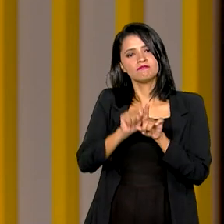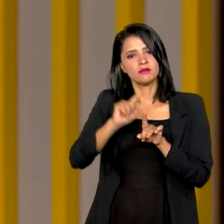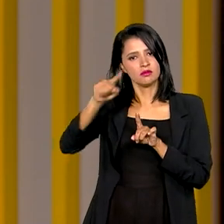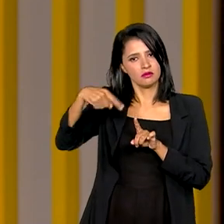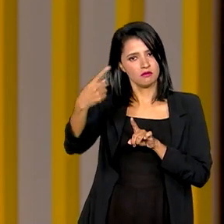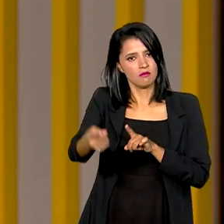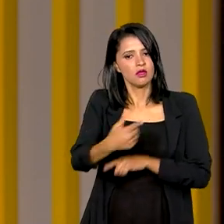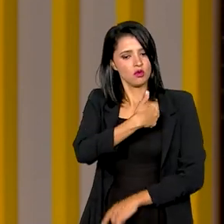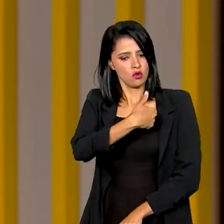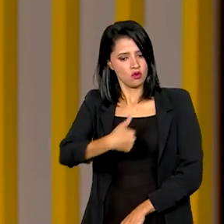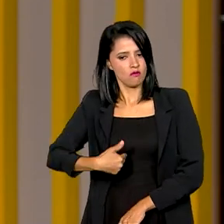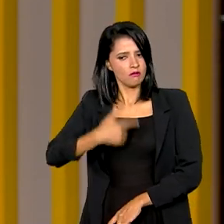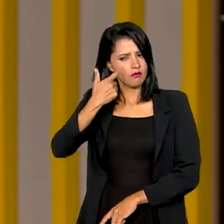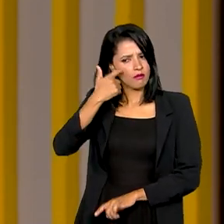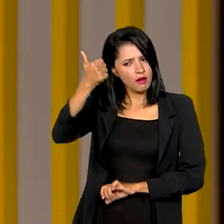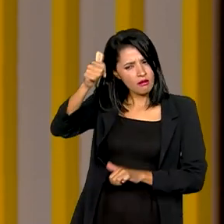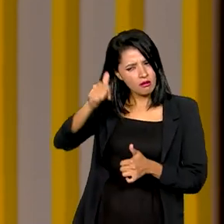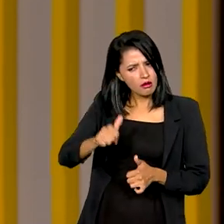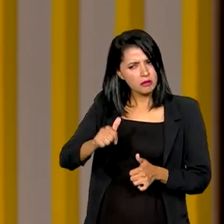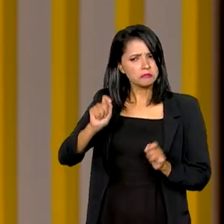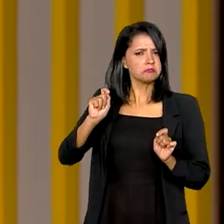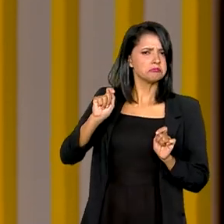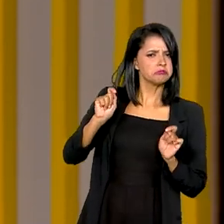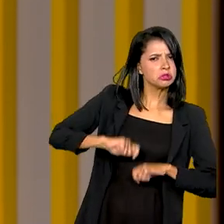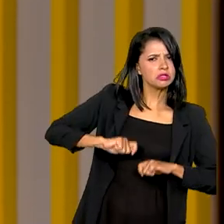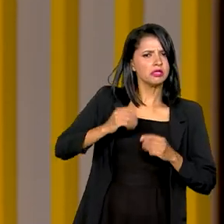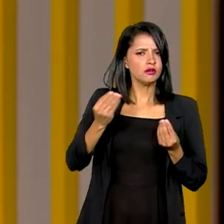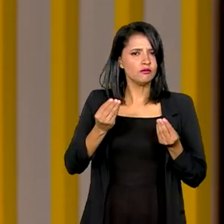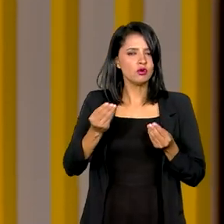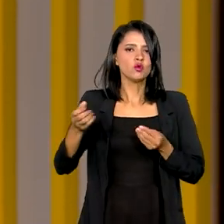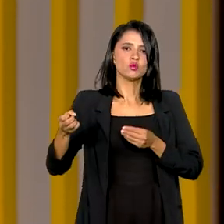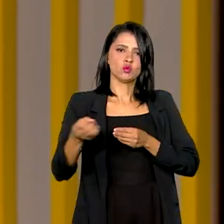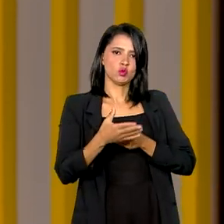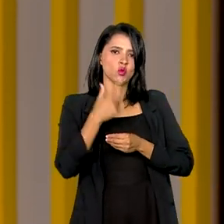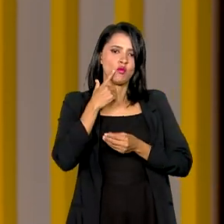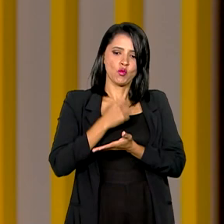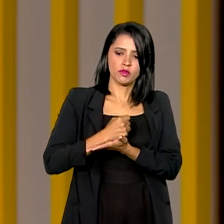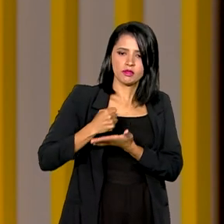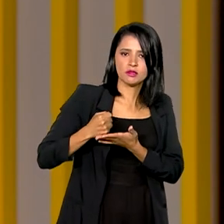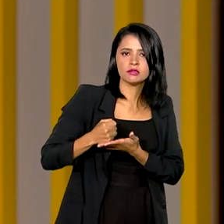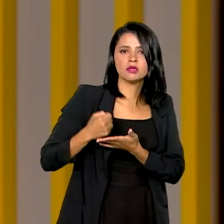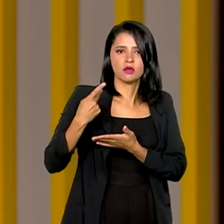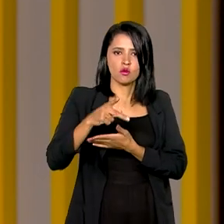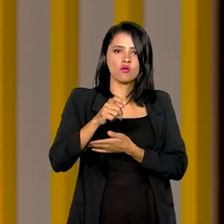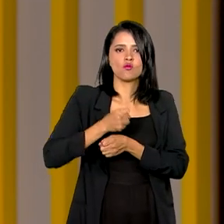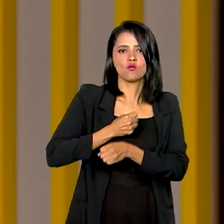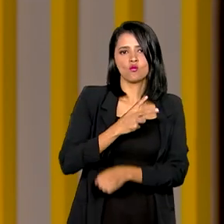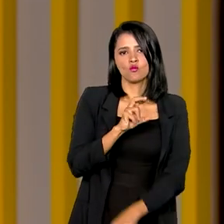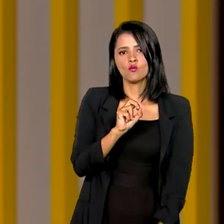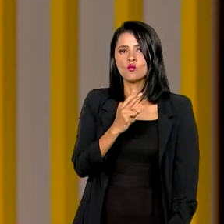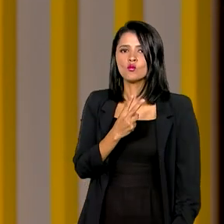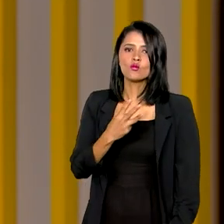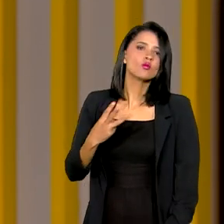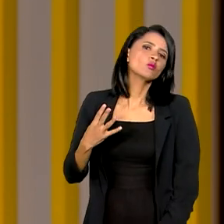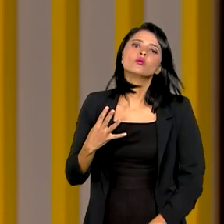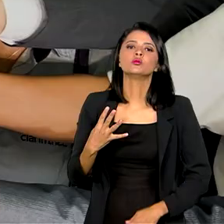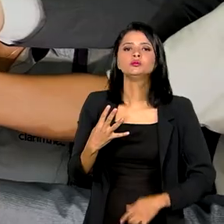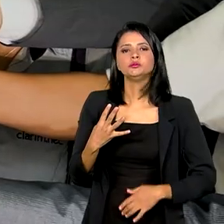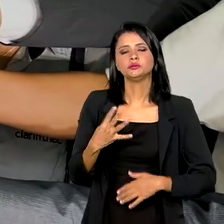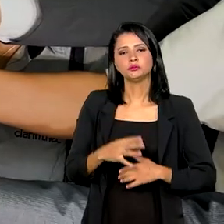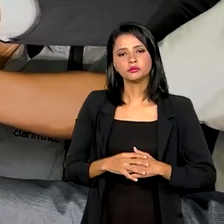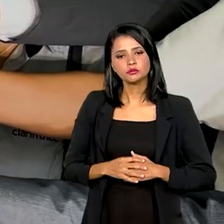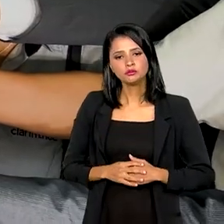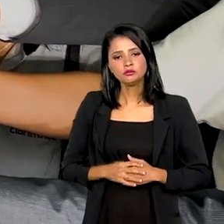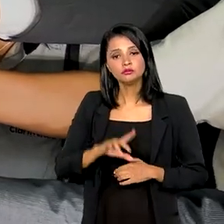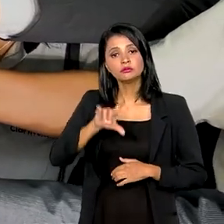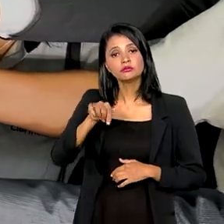o governo avaliará a possibilidade de uma nova rodada de contratações ainda em 2024. Dia